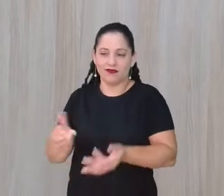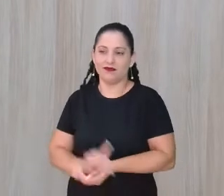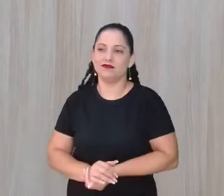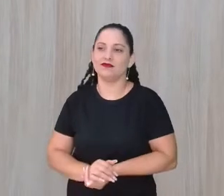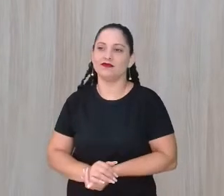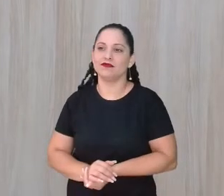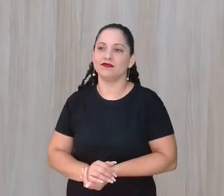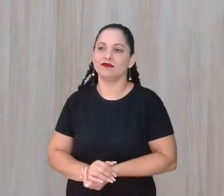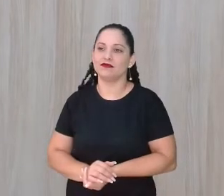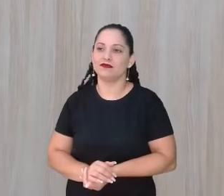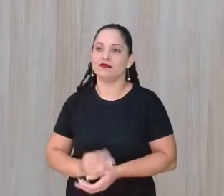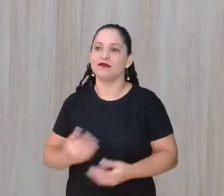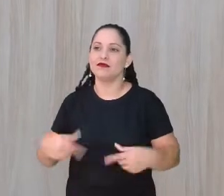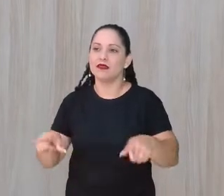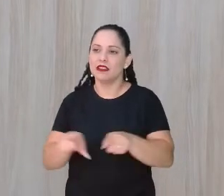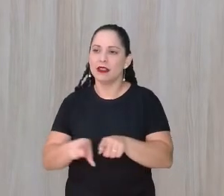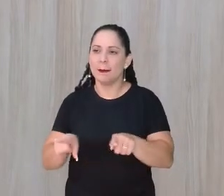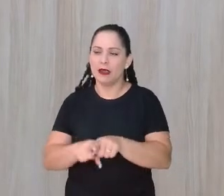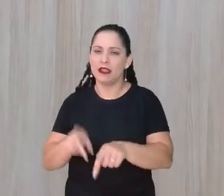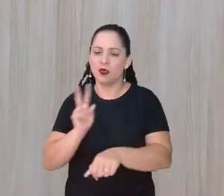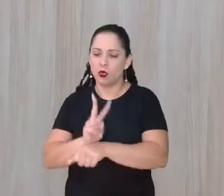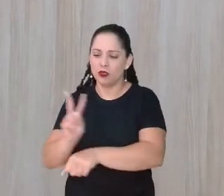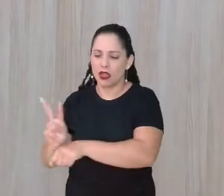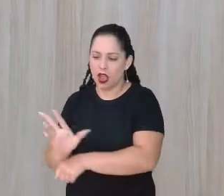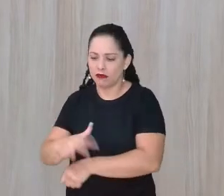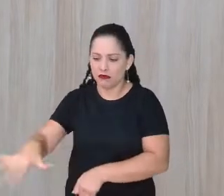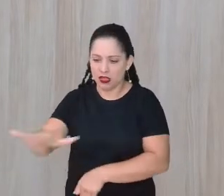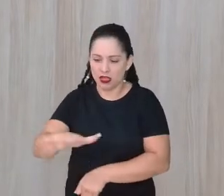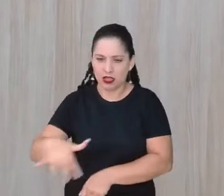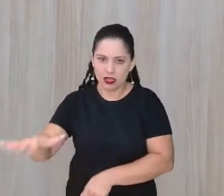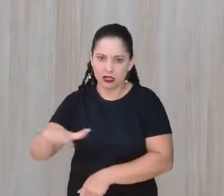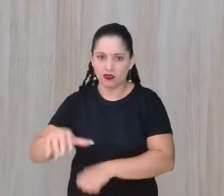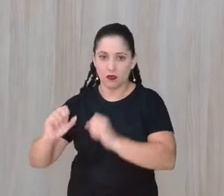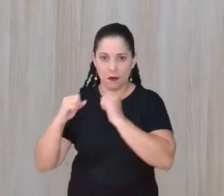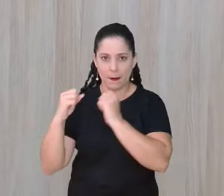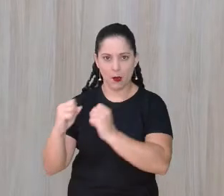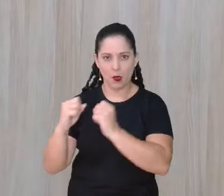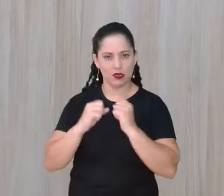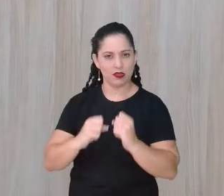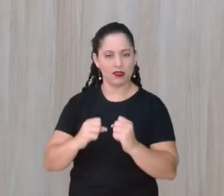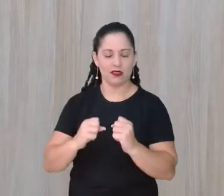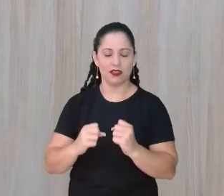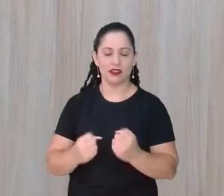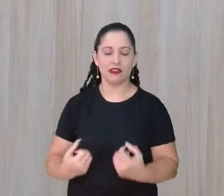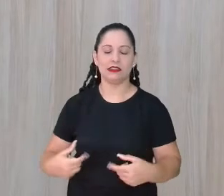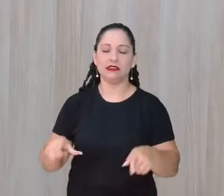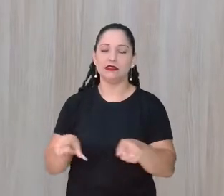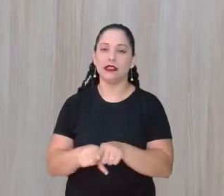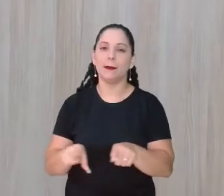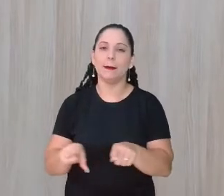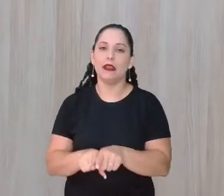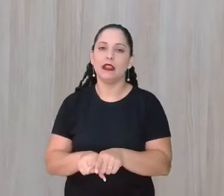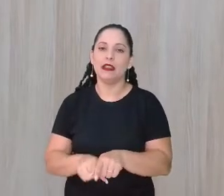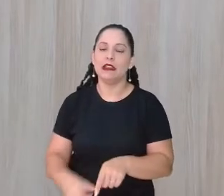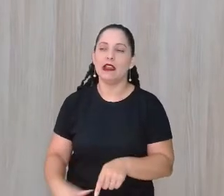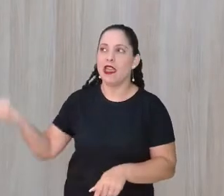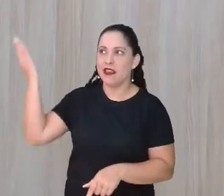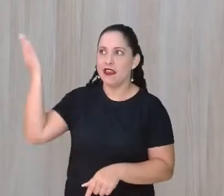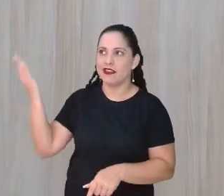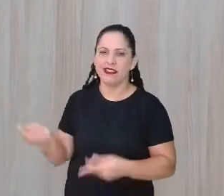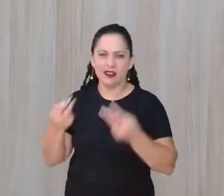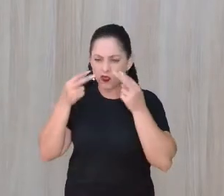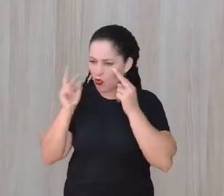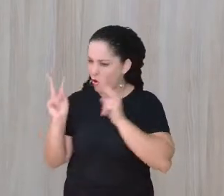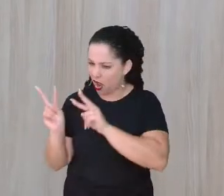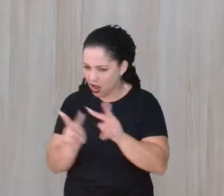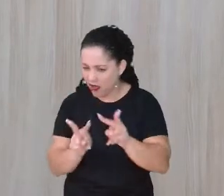da manutenção também deles no poder, e não tinha, né, o olhar para o povo, né? Para